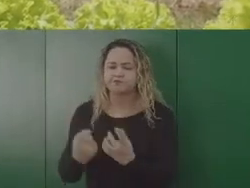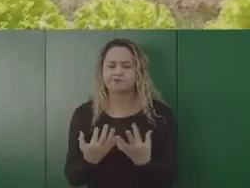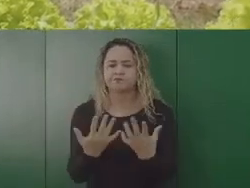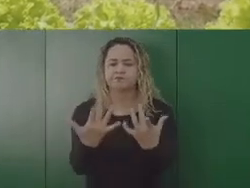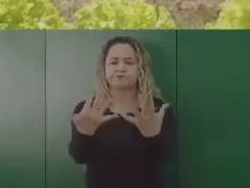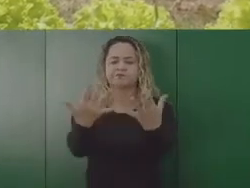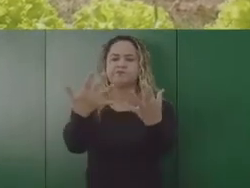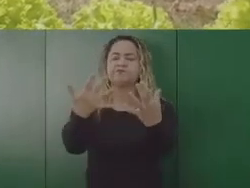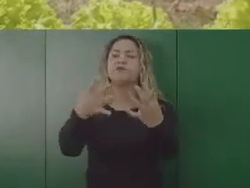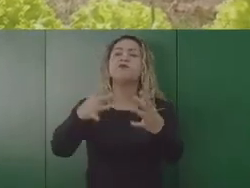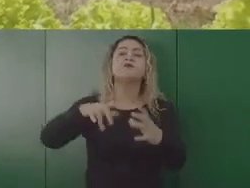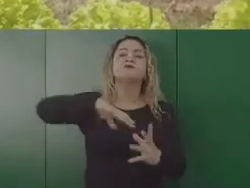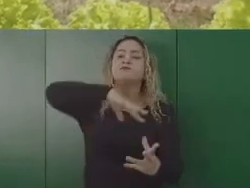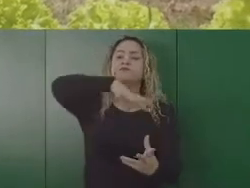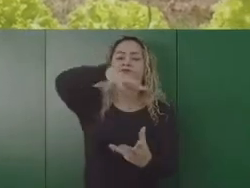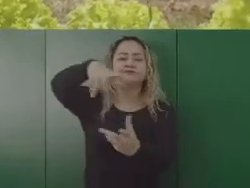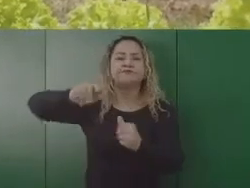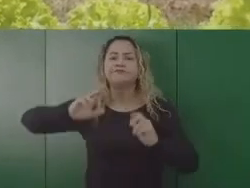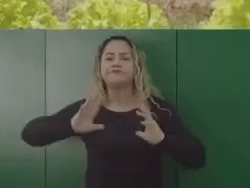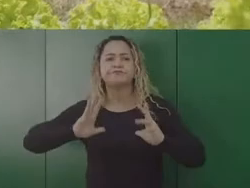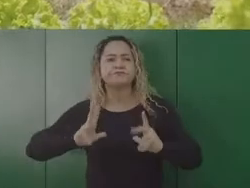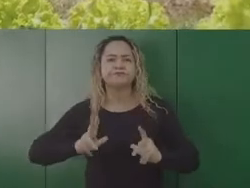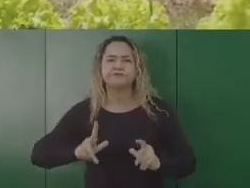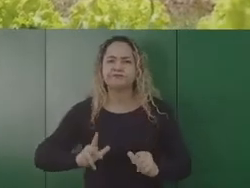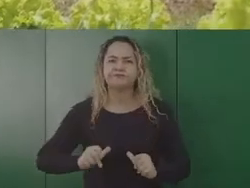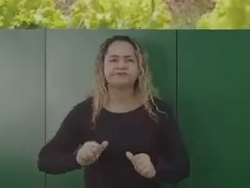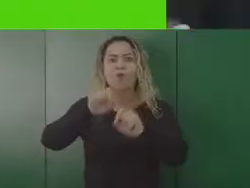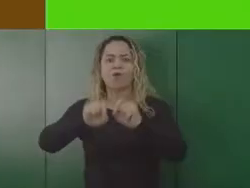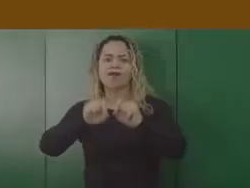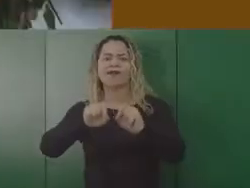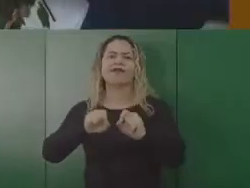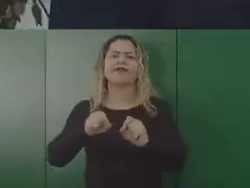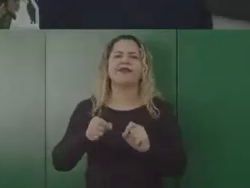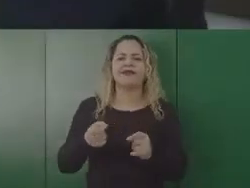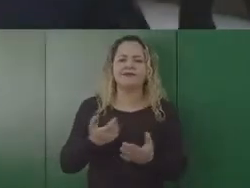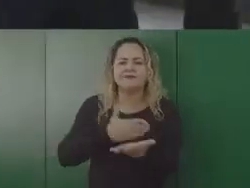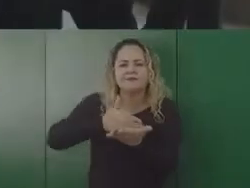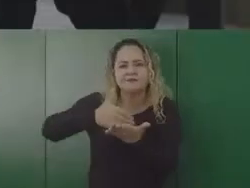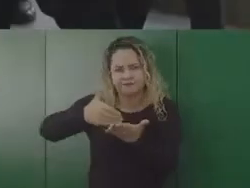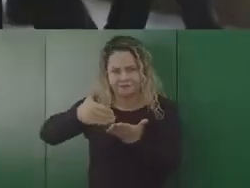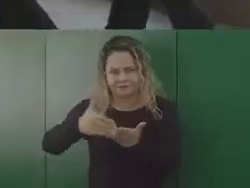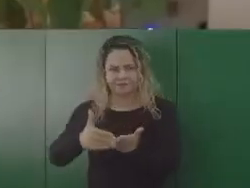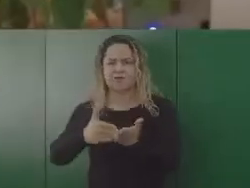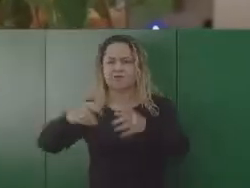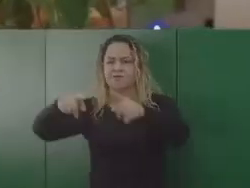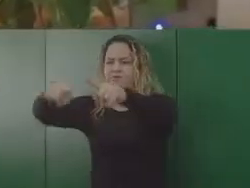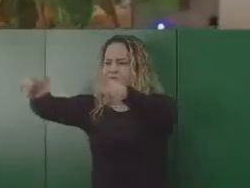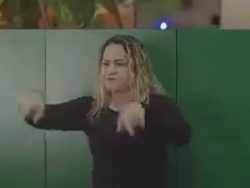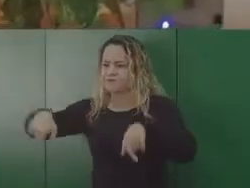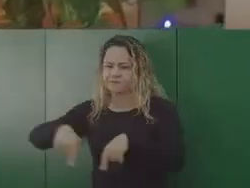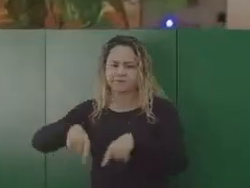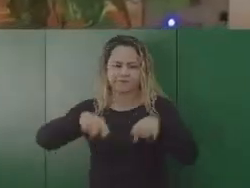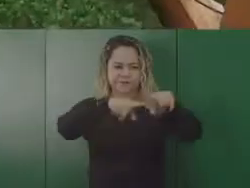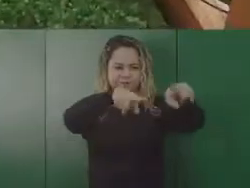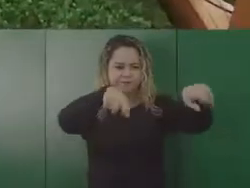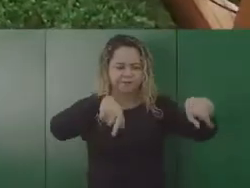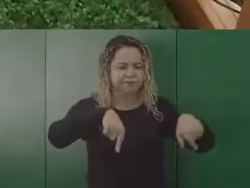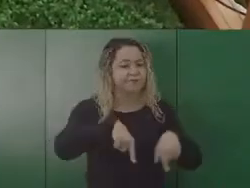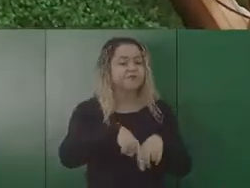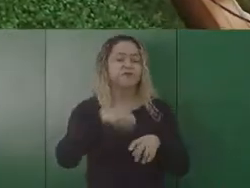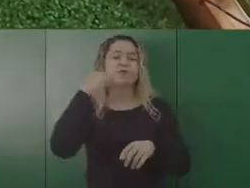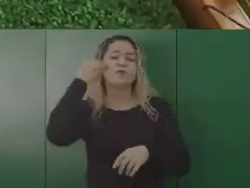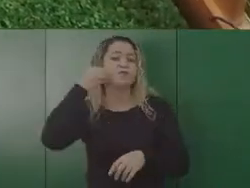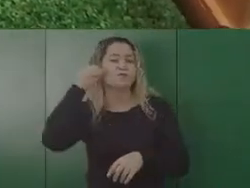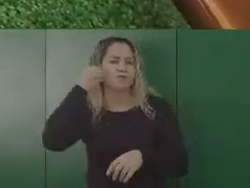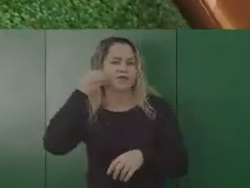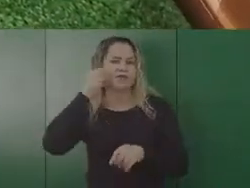sem prejudicar o meio ambiente, visando uma horta sem a utilização de agrotóxicos. Inicialmente, o plantio foi realizado em protótipo de canteiro experimental,